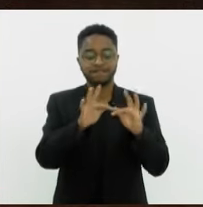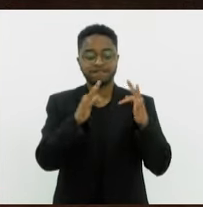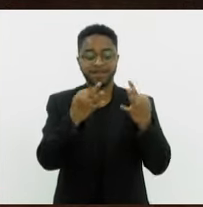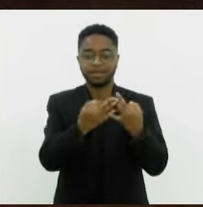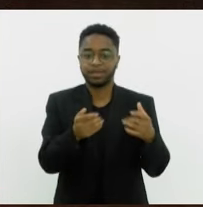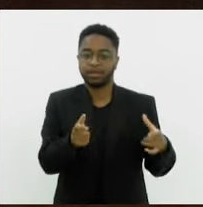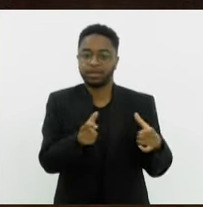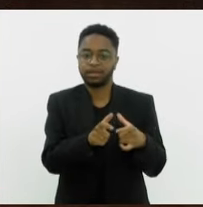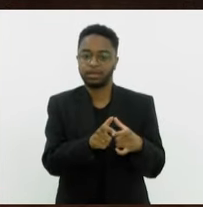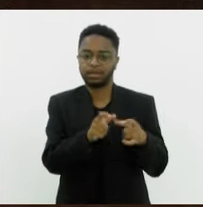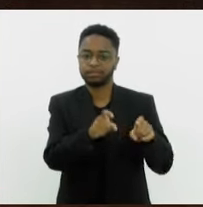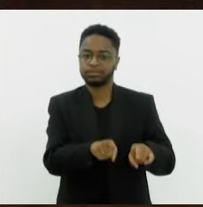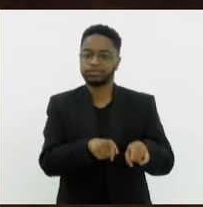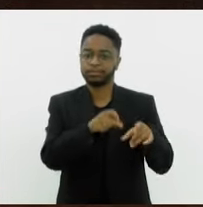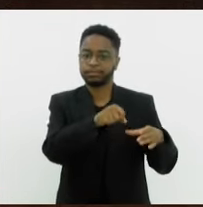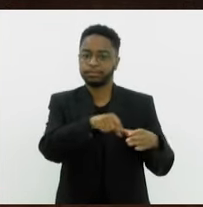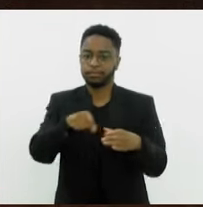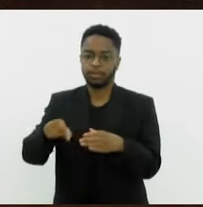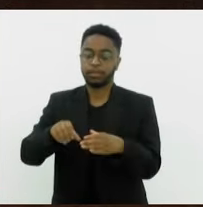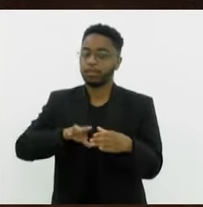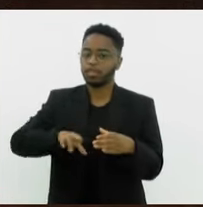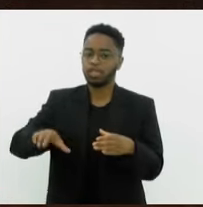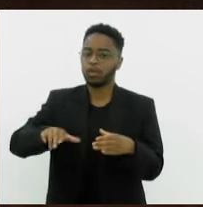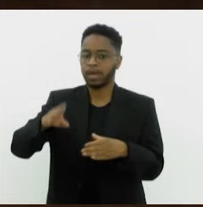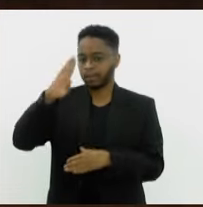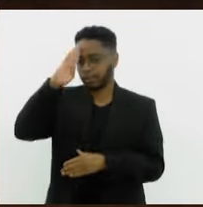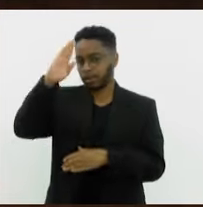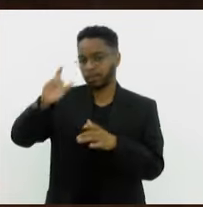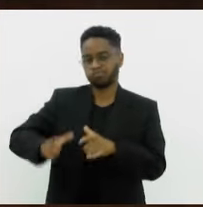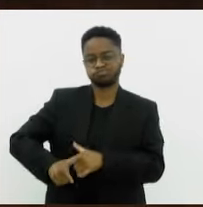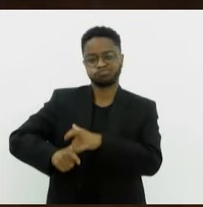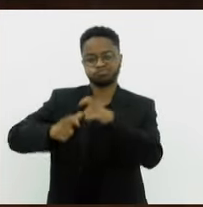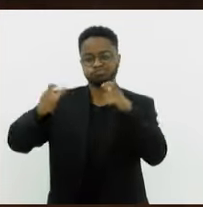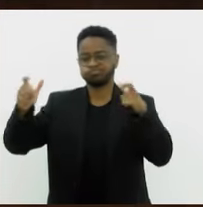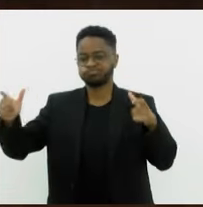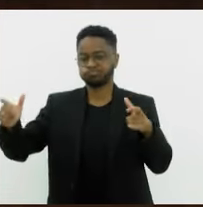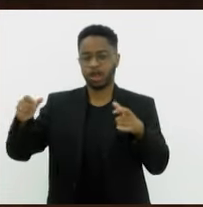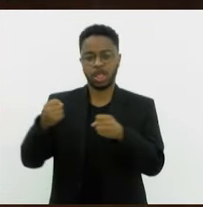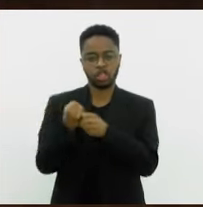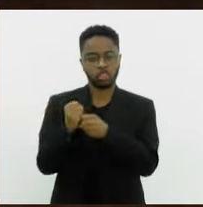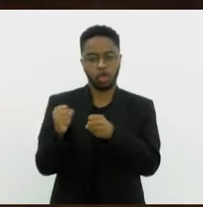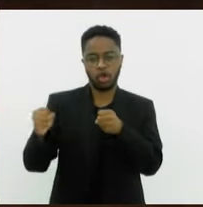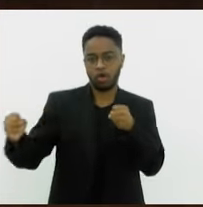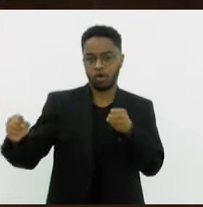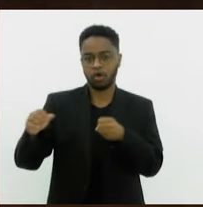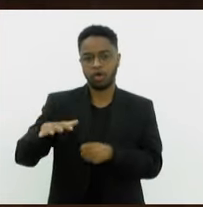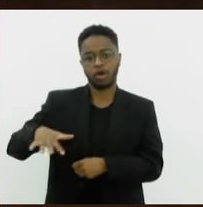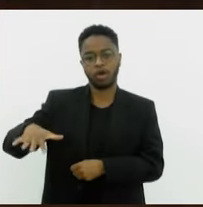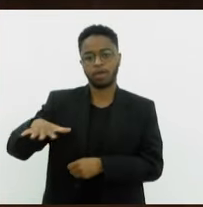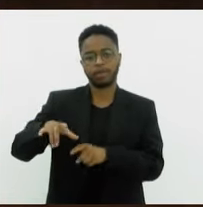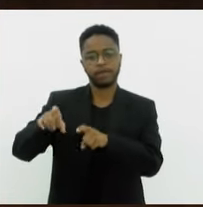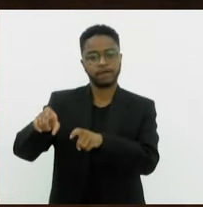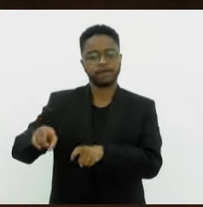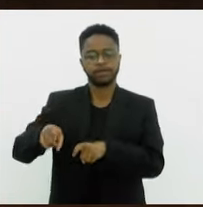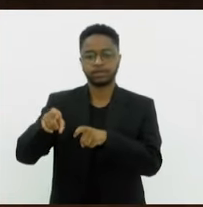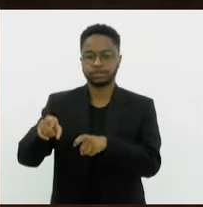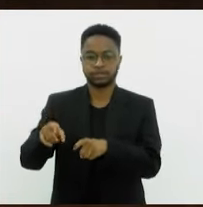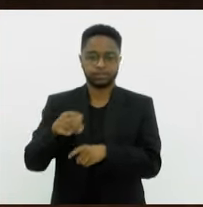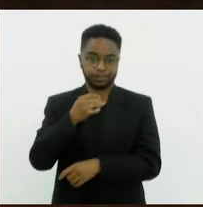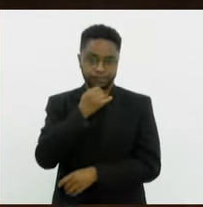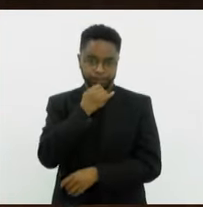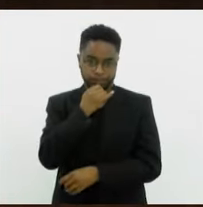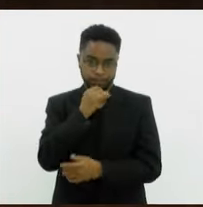da agricultura familiar, não vem desses grandes, mega, enormes latifundiários que, por